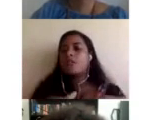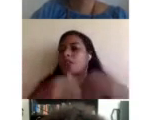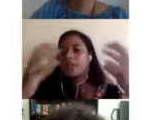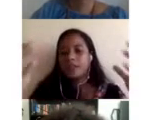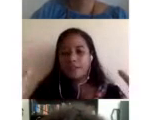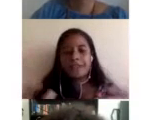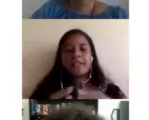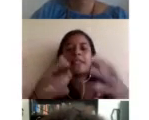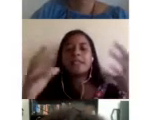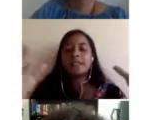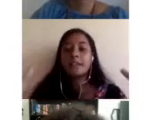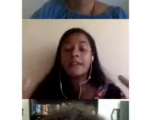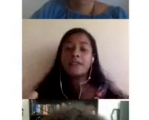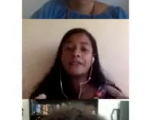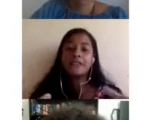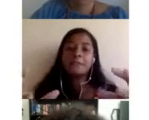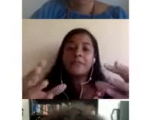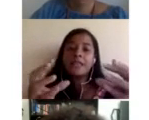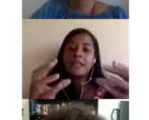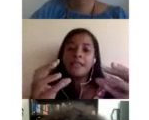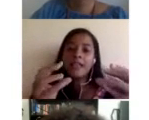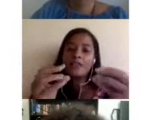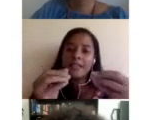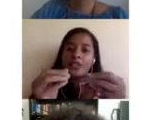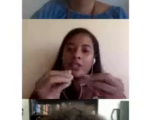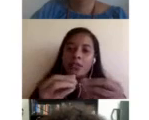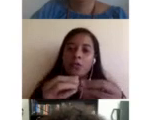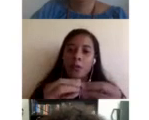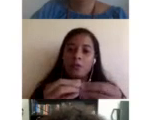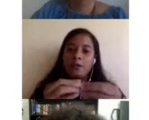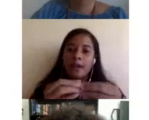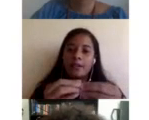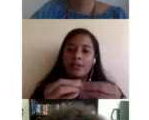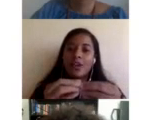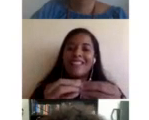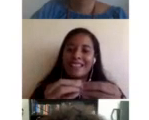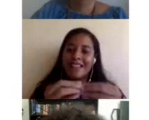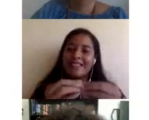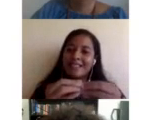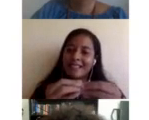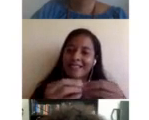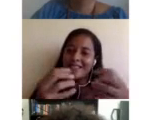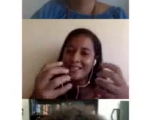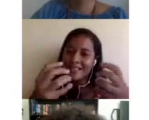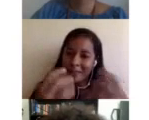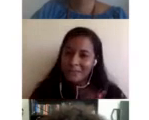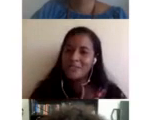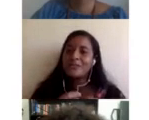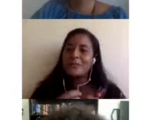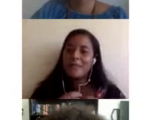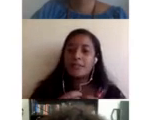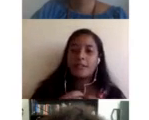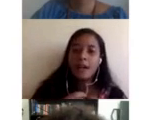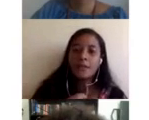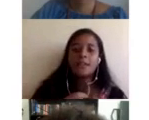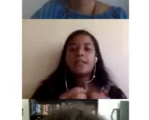intervenções pedagógicas, oficinas, enfim, que talvez estejam um pouco mais organizadas, né, nessa